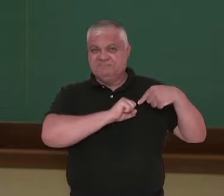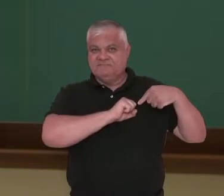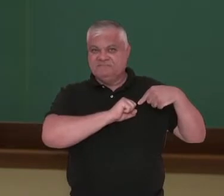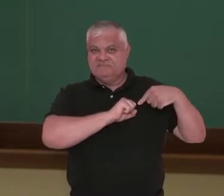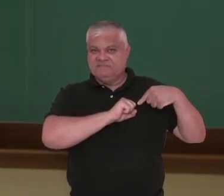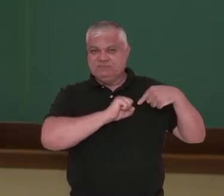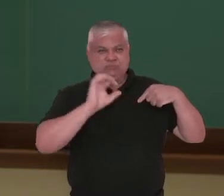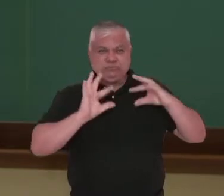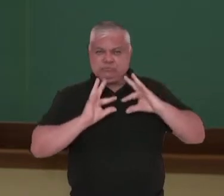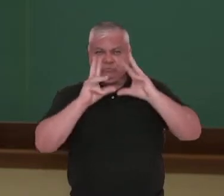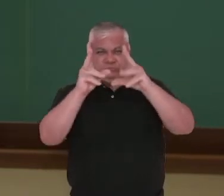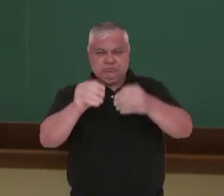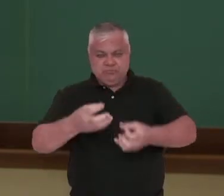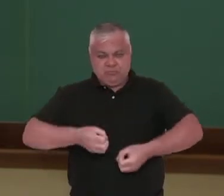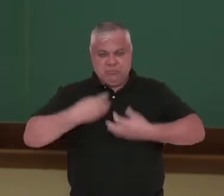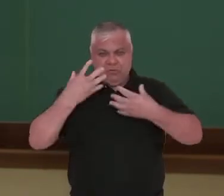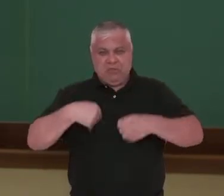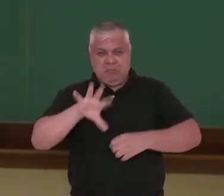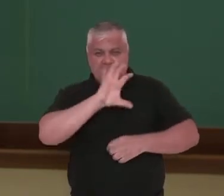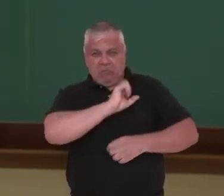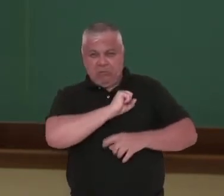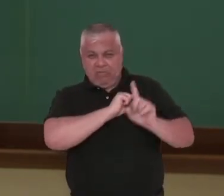Será que todo poema só fala de amor?